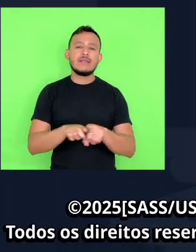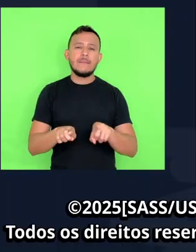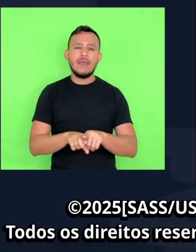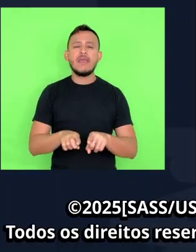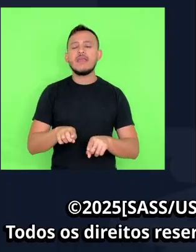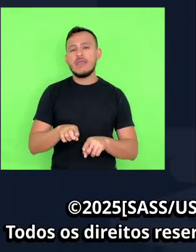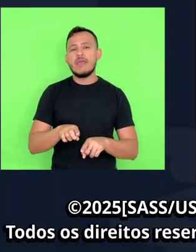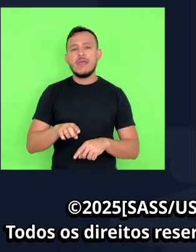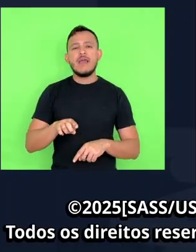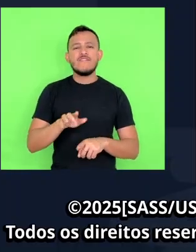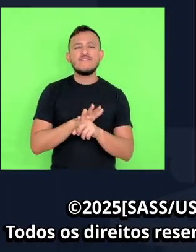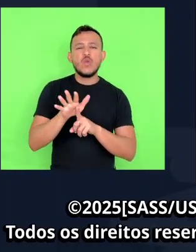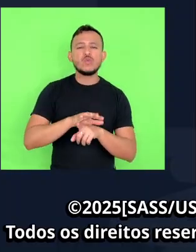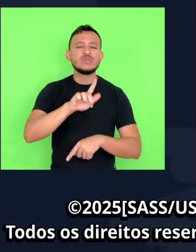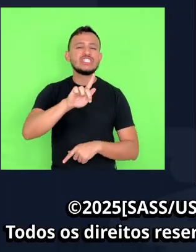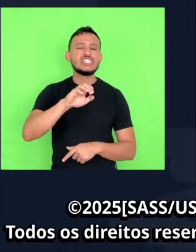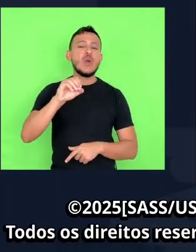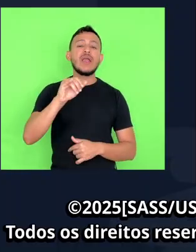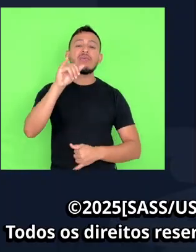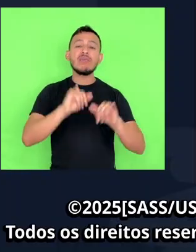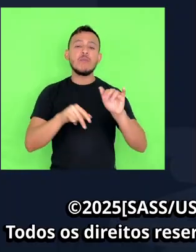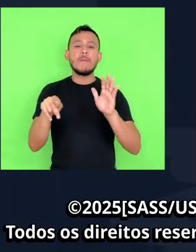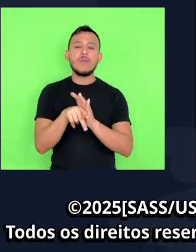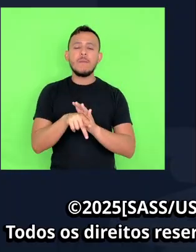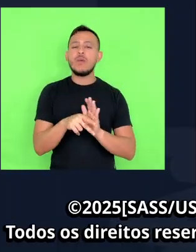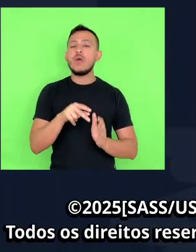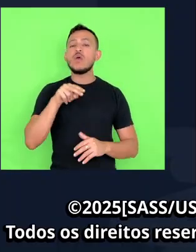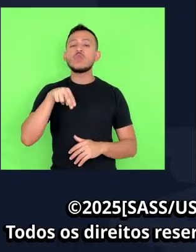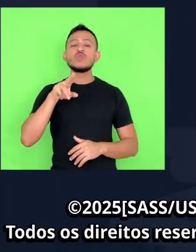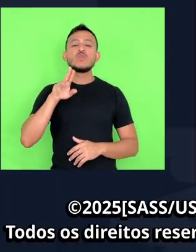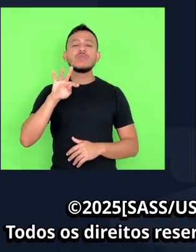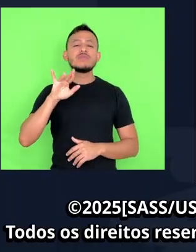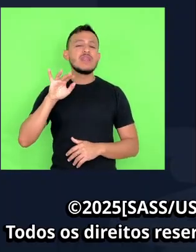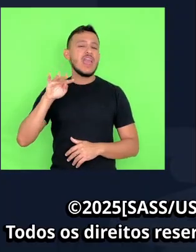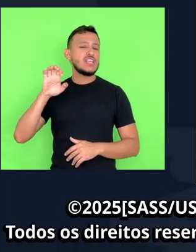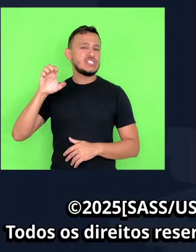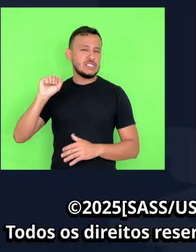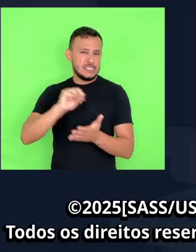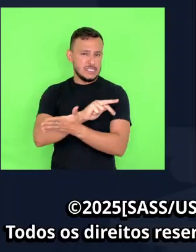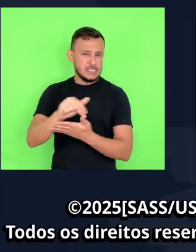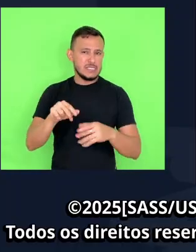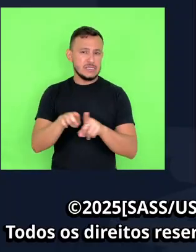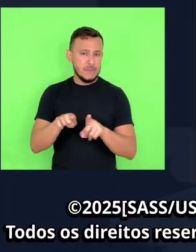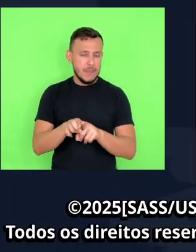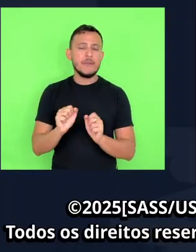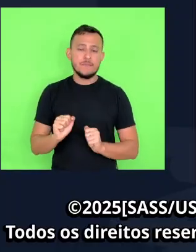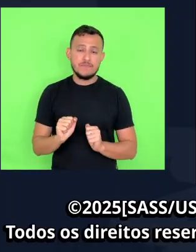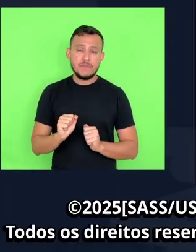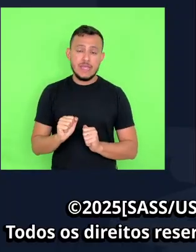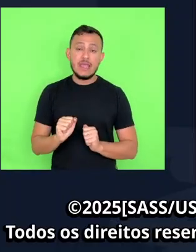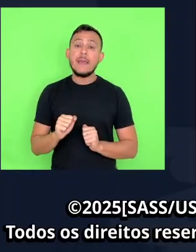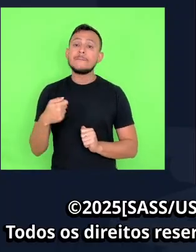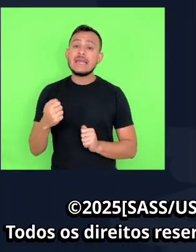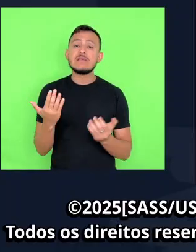biogeoquímicos, perturbação nos ciclos de nutriente, como nitrogênio e fósforo, que tem que se manter